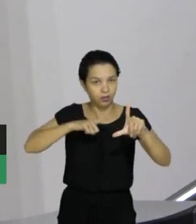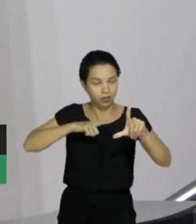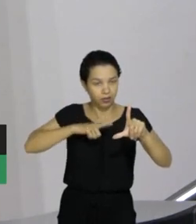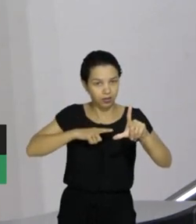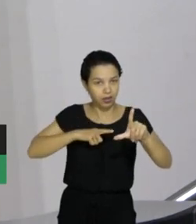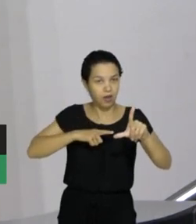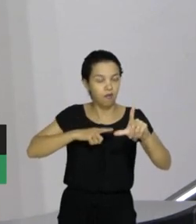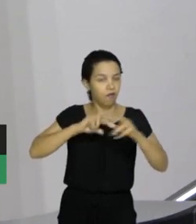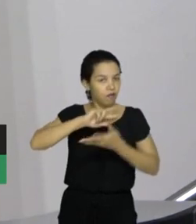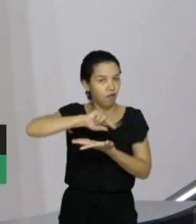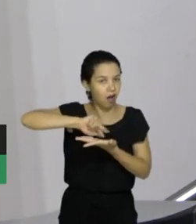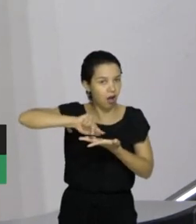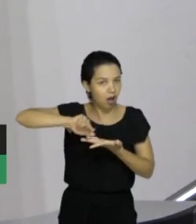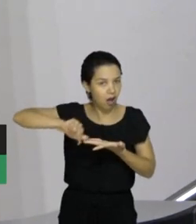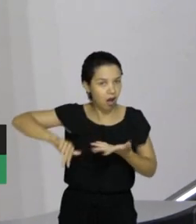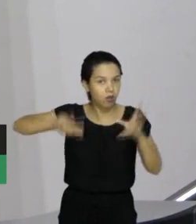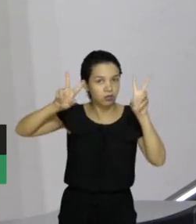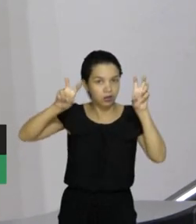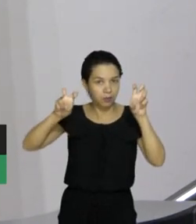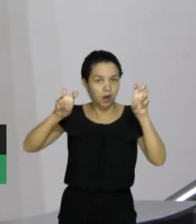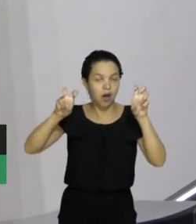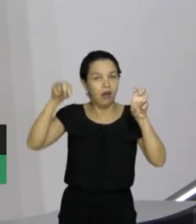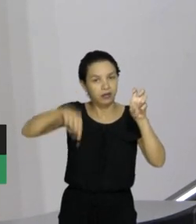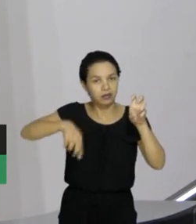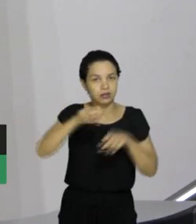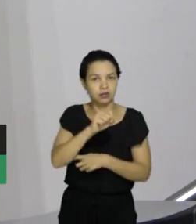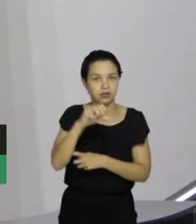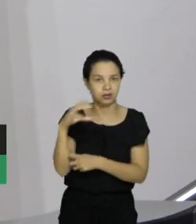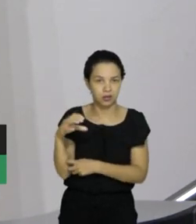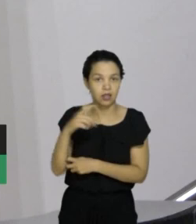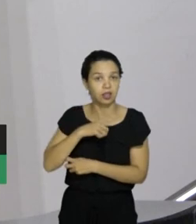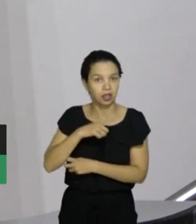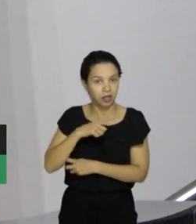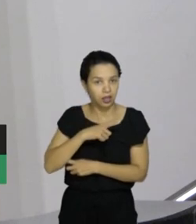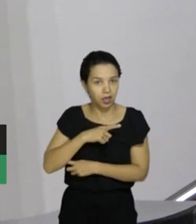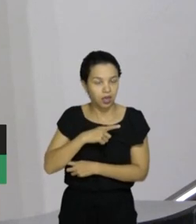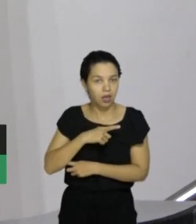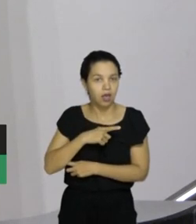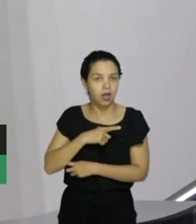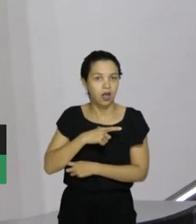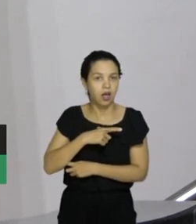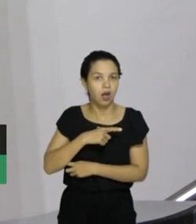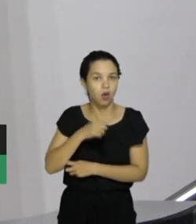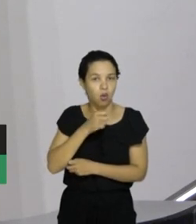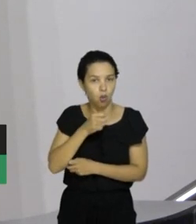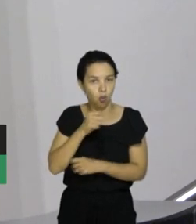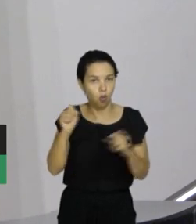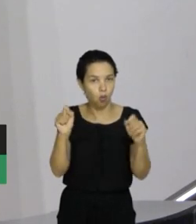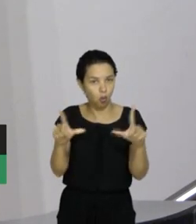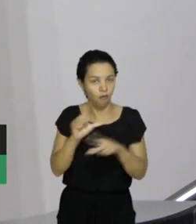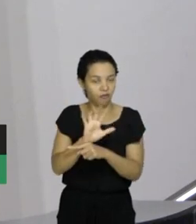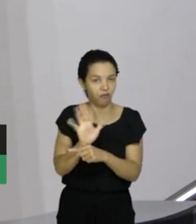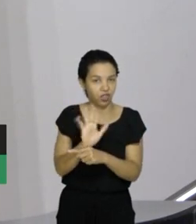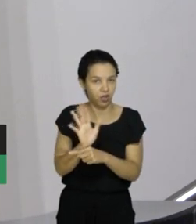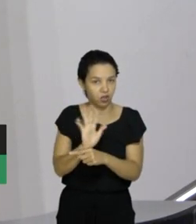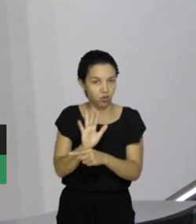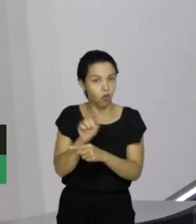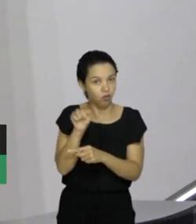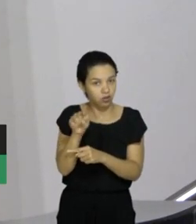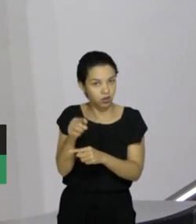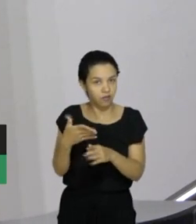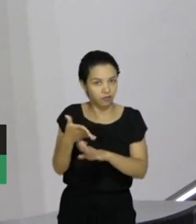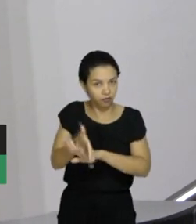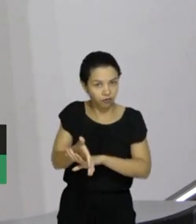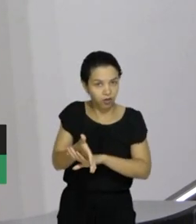Catarina esses documentários bem explicativos basta que todos entrem no canal da TV ao